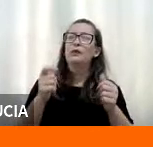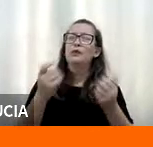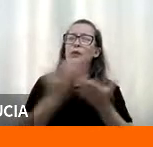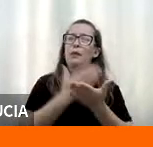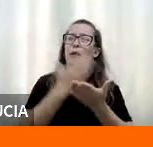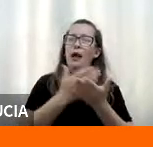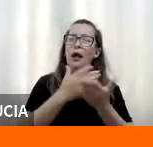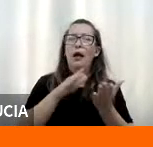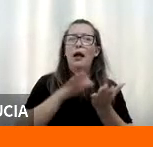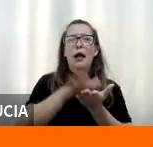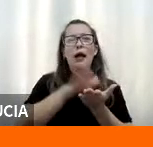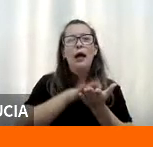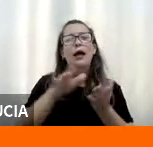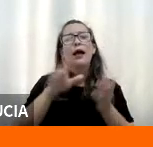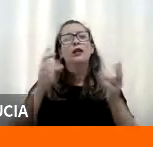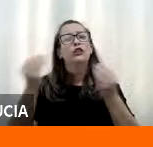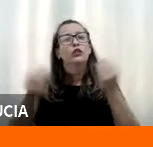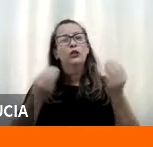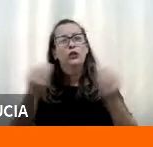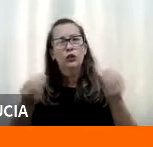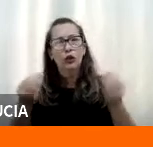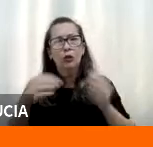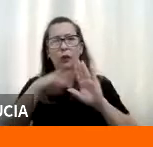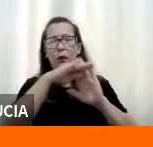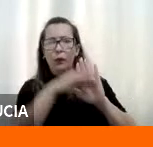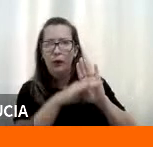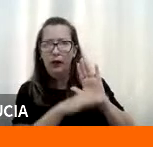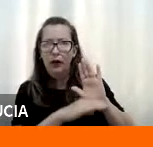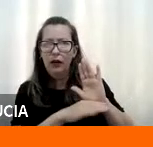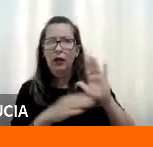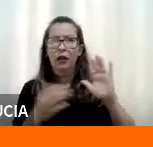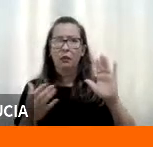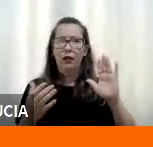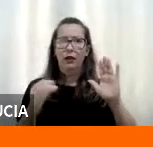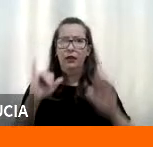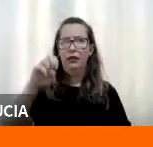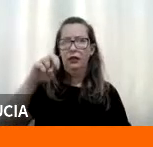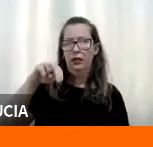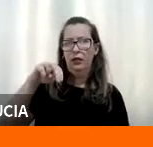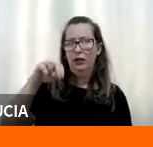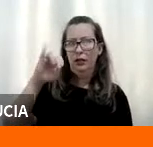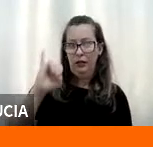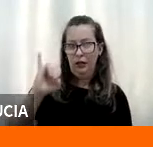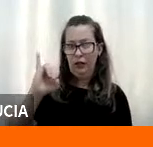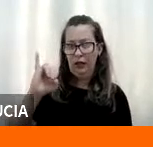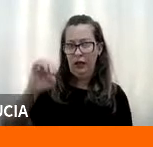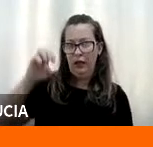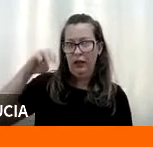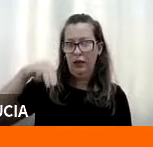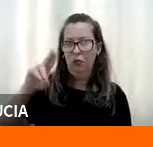de Imunização, várias, né, lá atrás, no processo de construção,